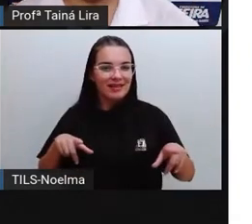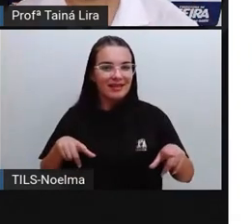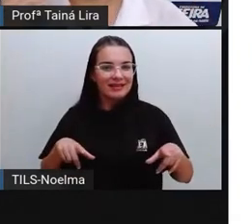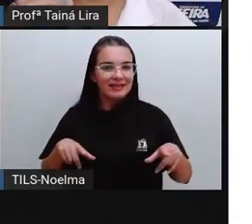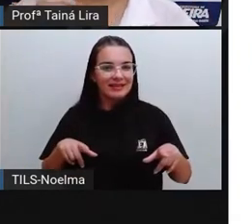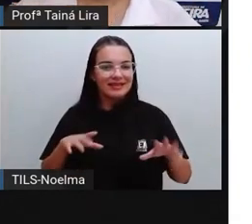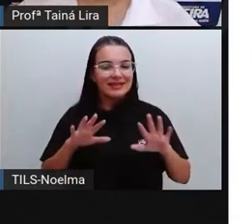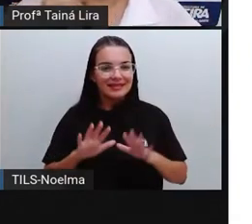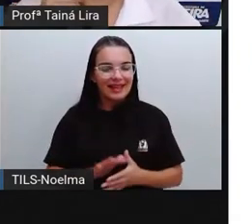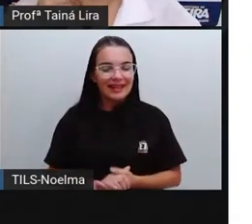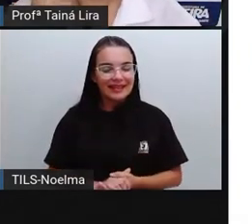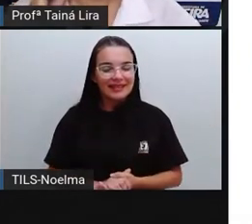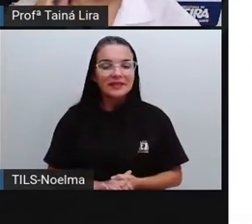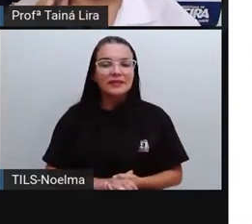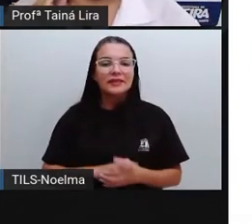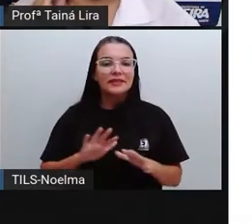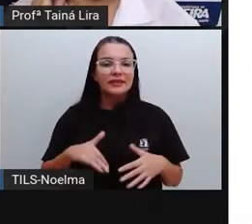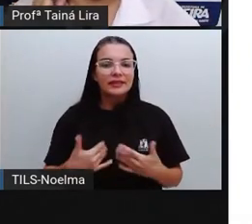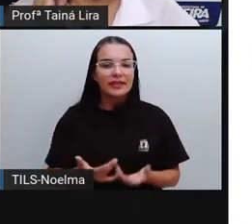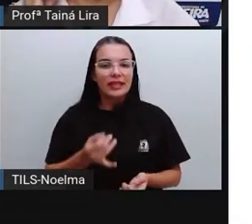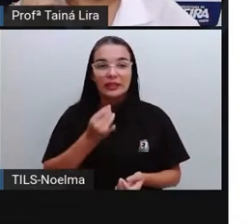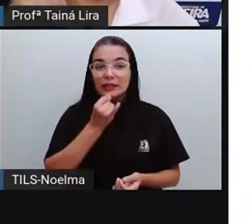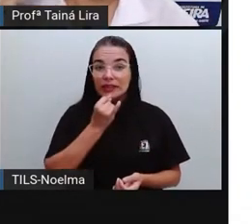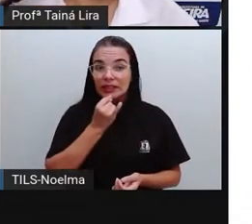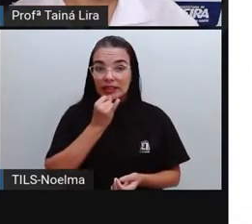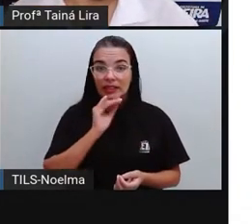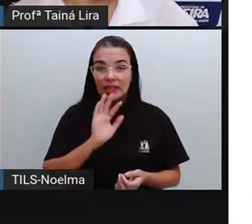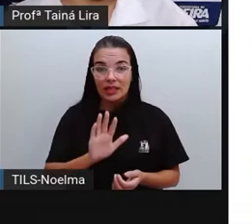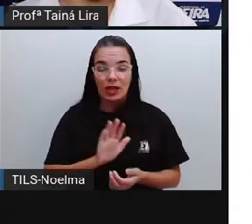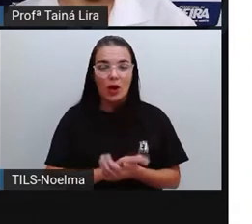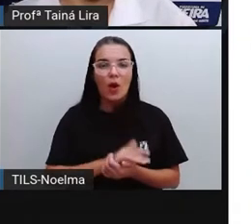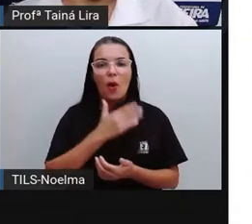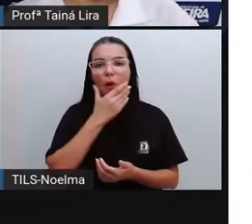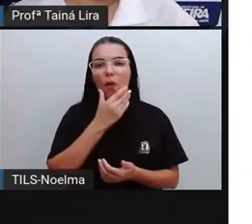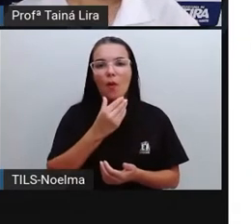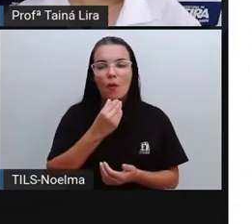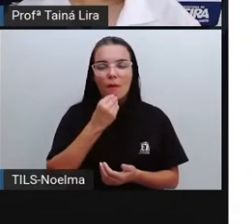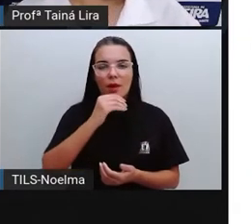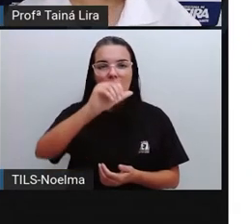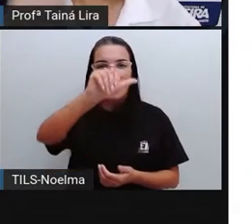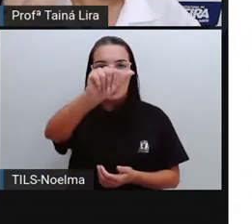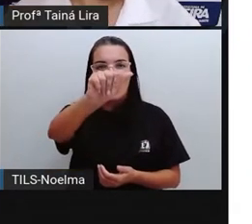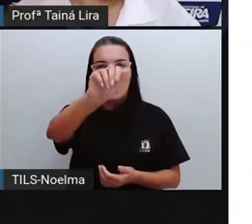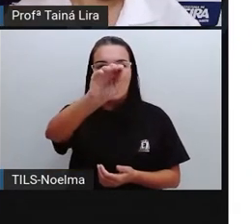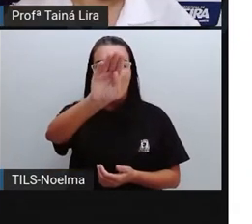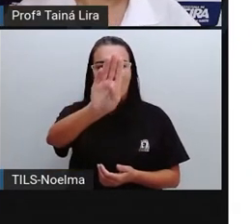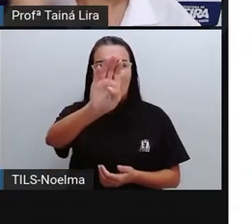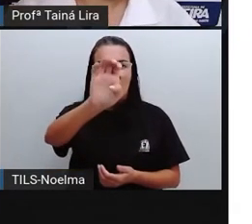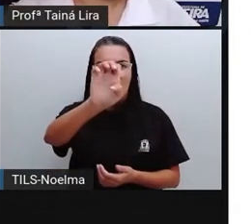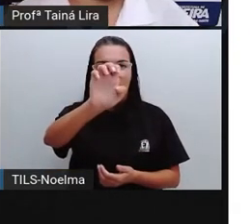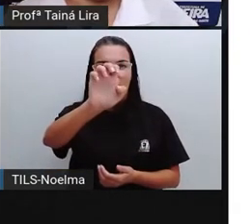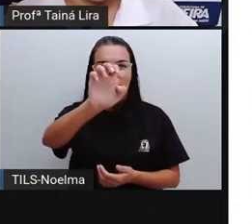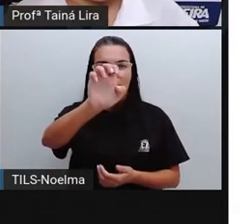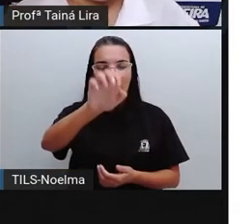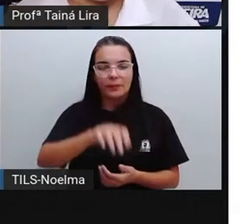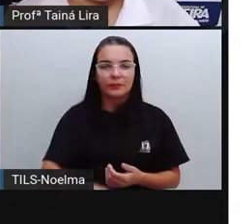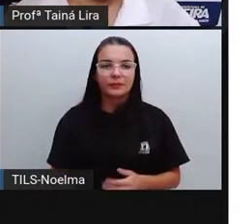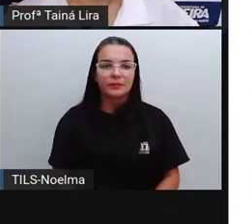um exemplo. Então, por exemplo, por que que Albert Einstein, né, ele hoje é